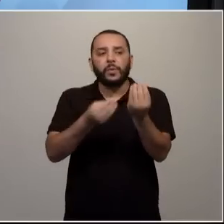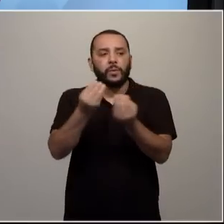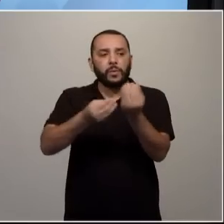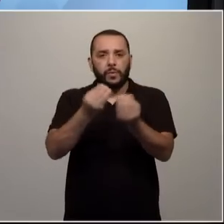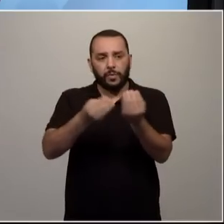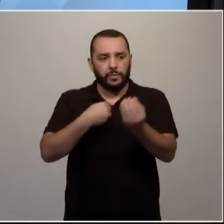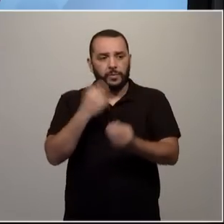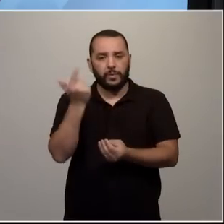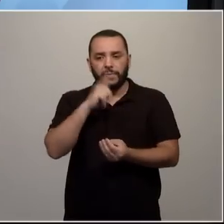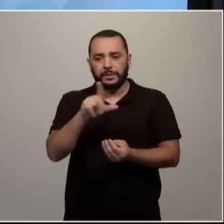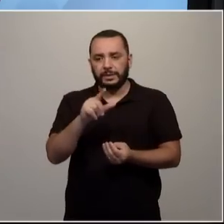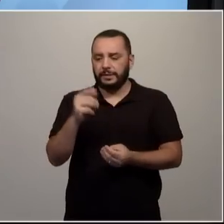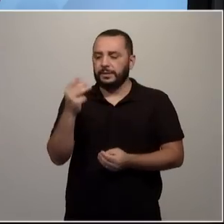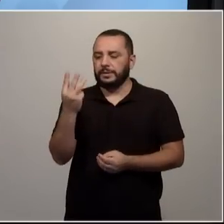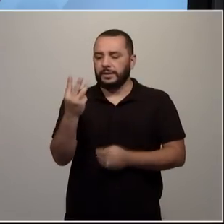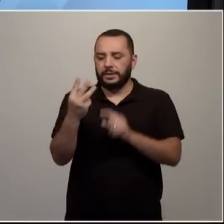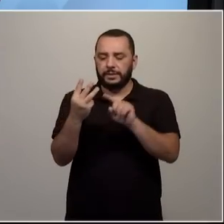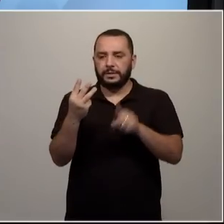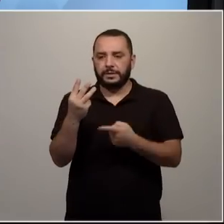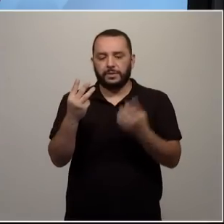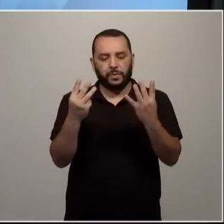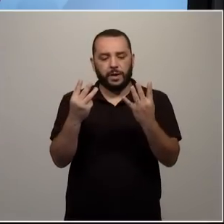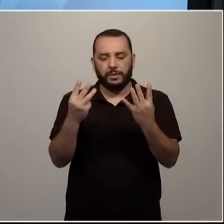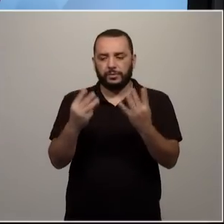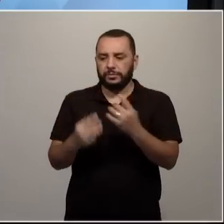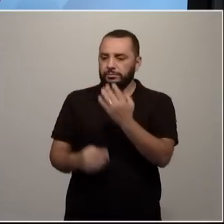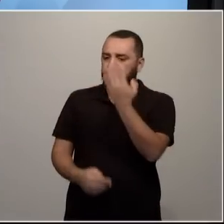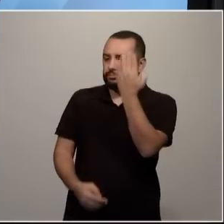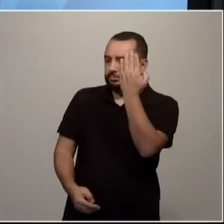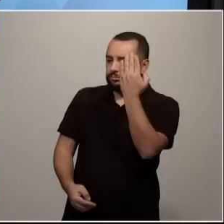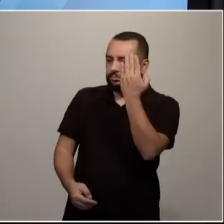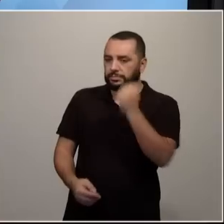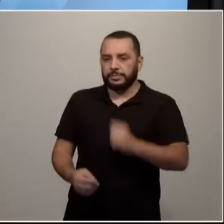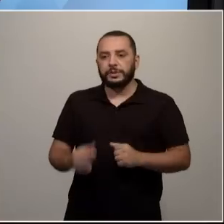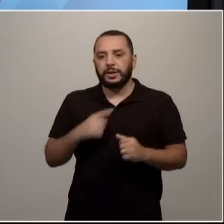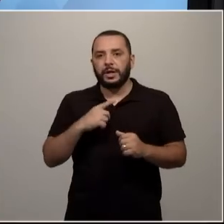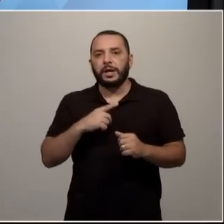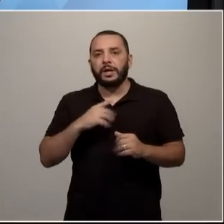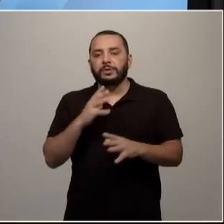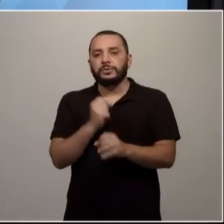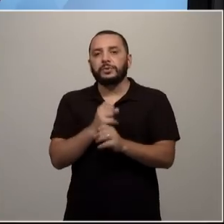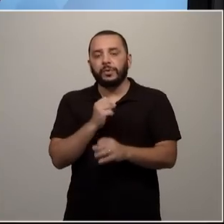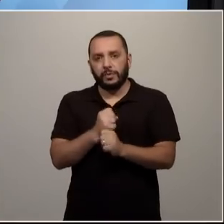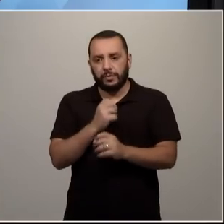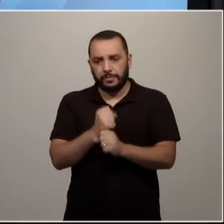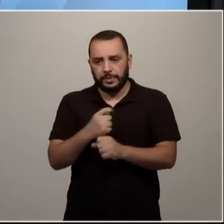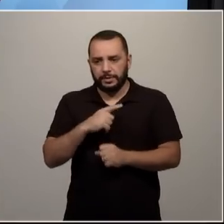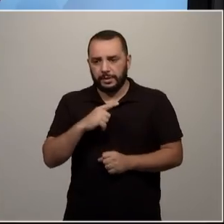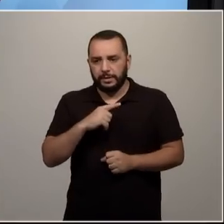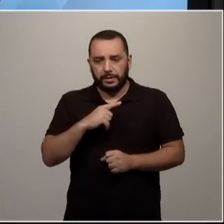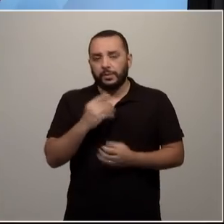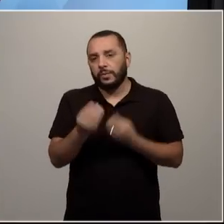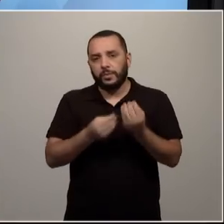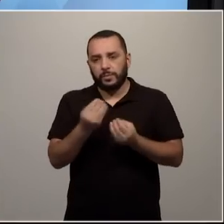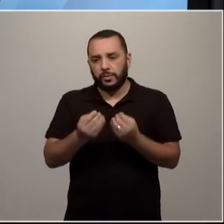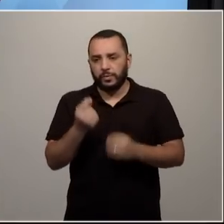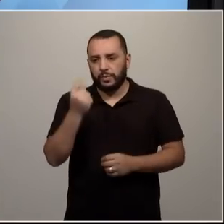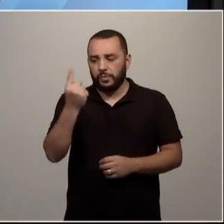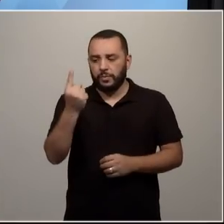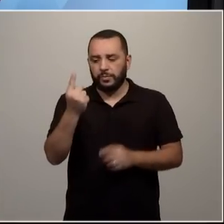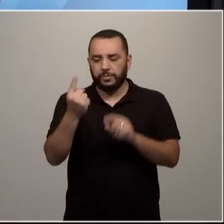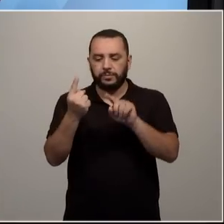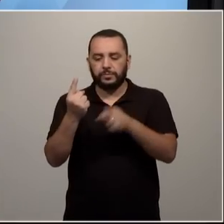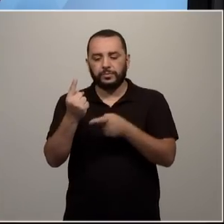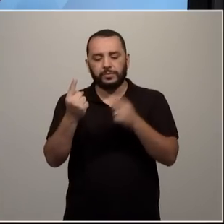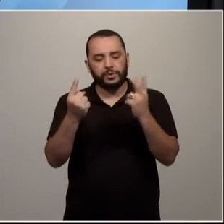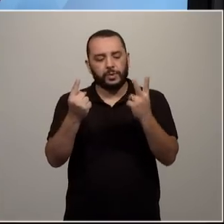este 3, 4 é fazendo a soma do ponto 1, 2